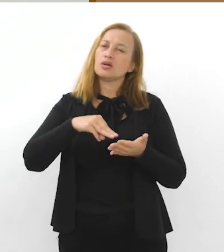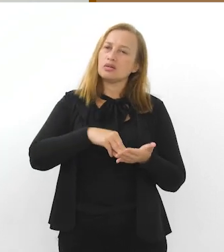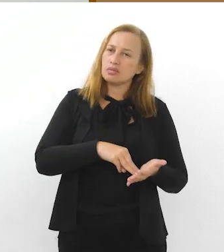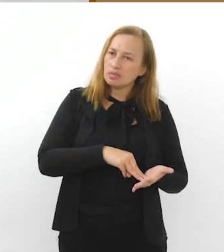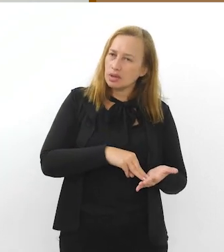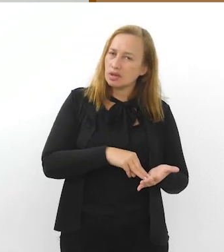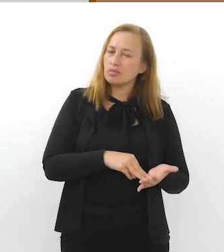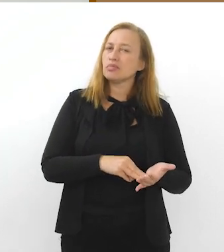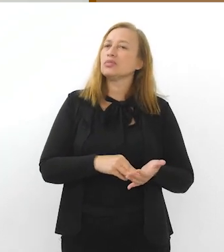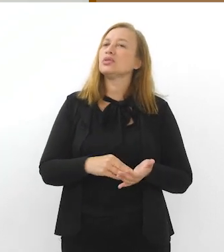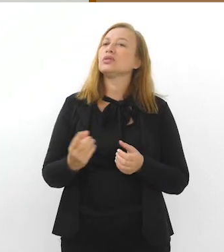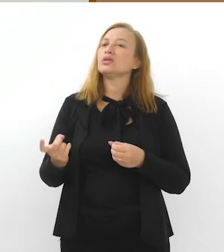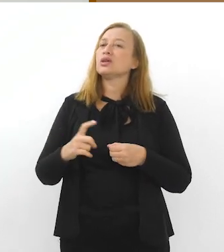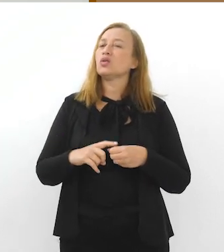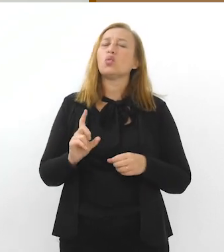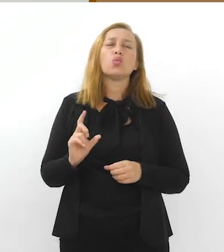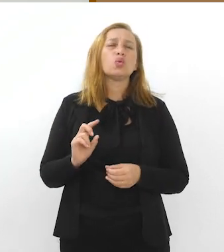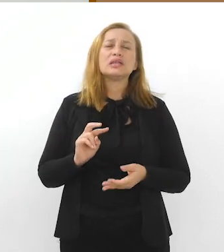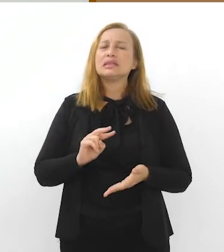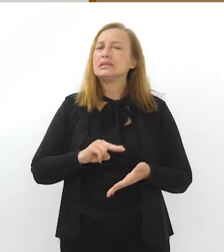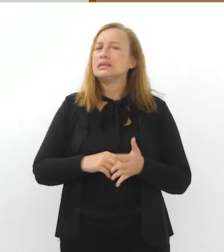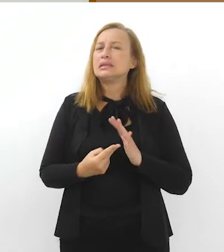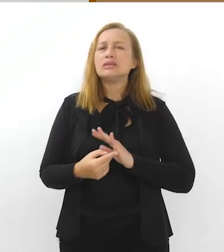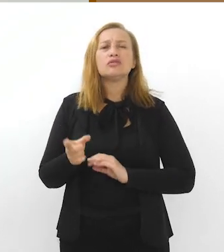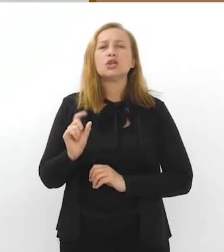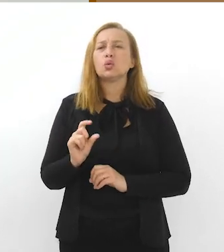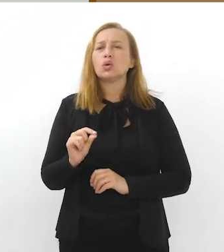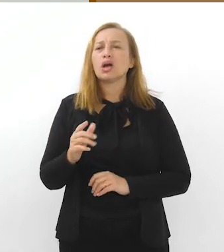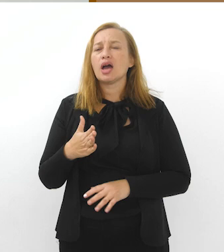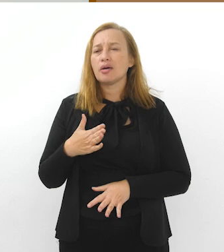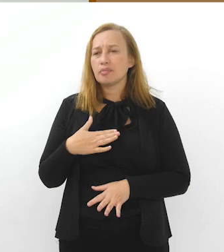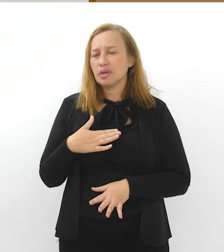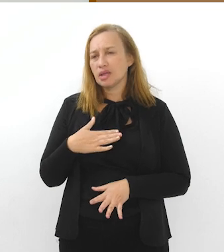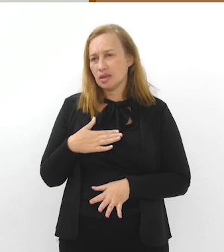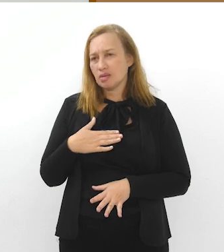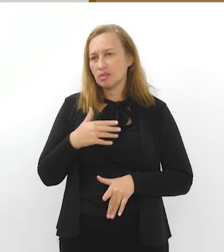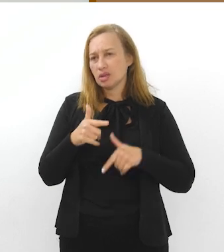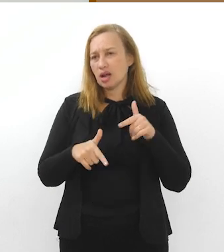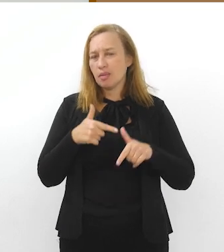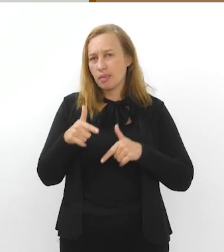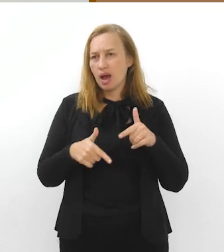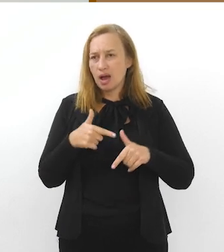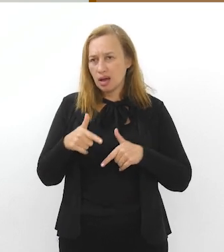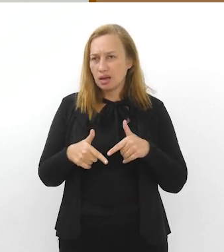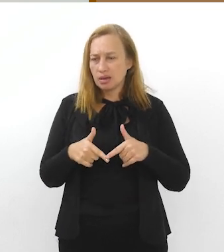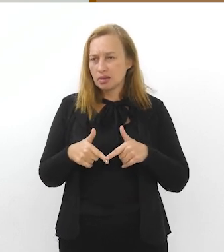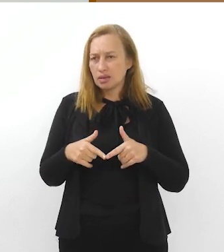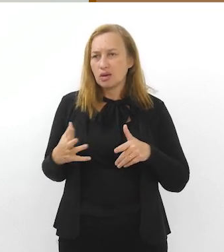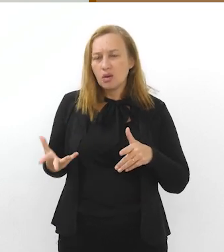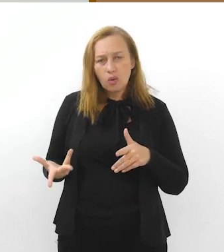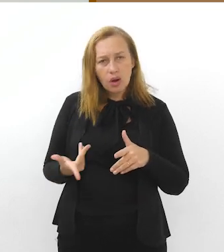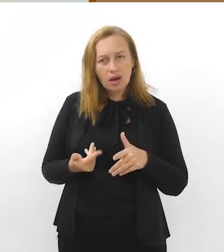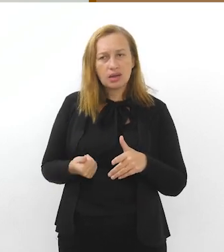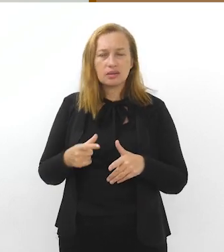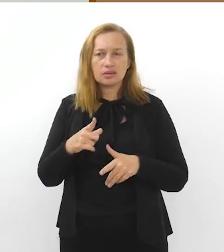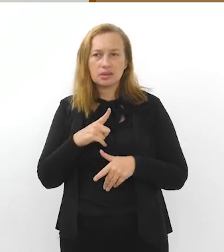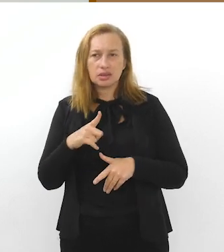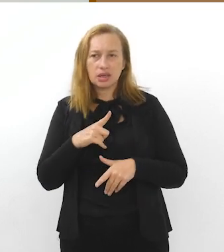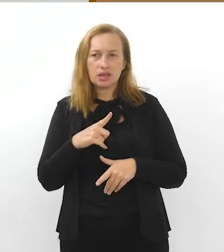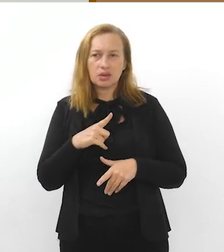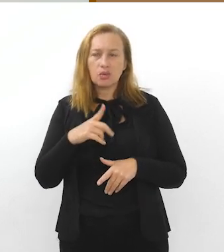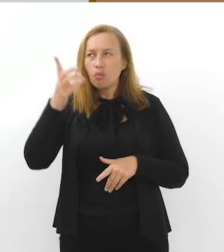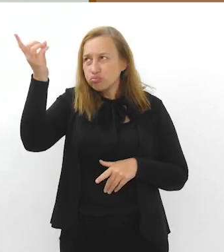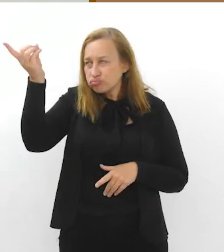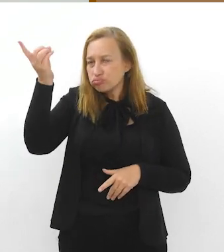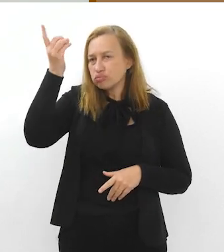membro associada. O que é isso? É quando a minha obra de arte passa a ser qualificada